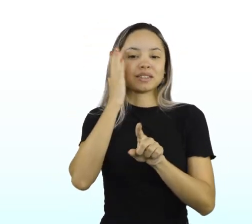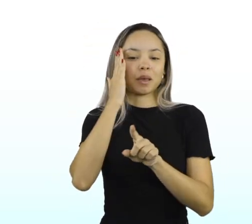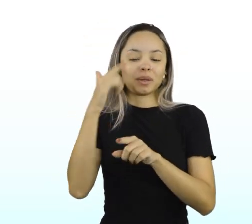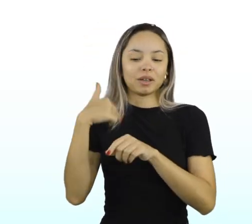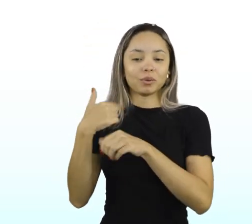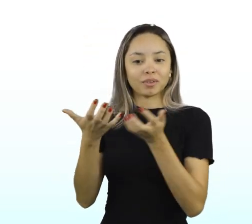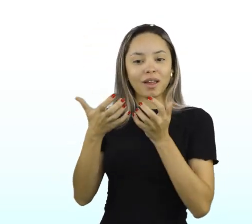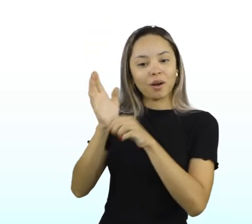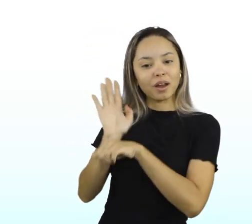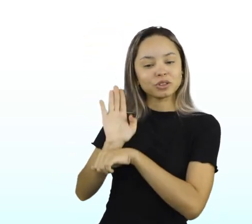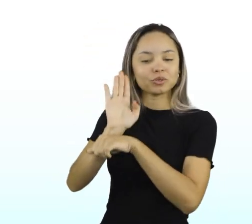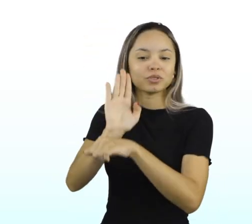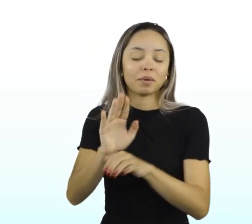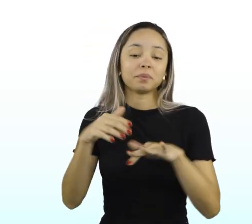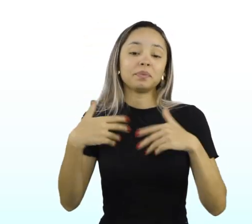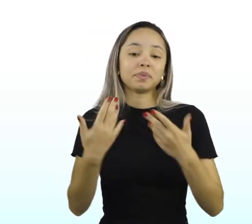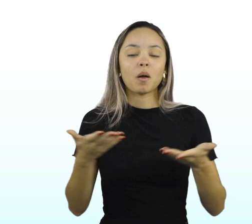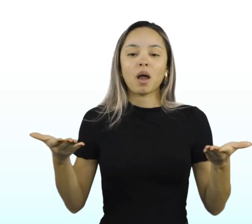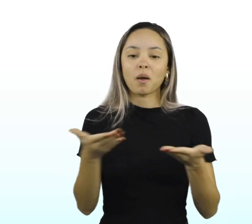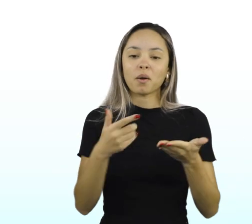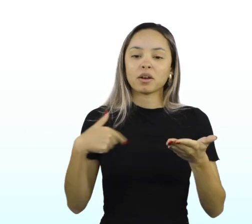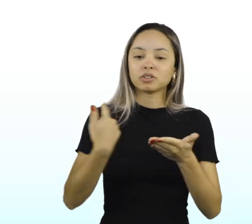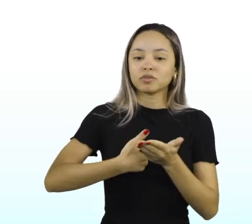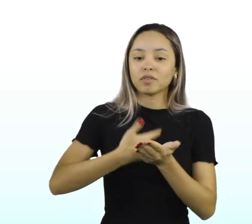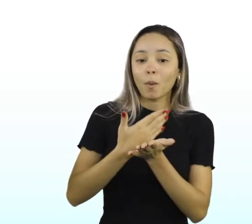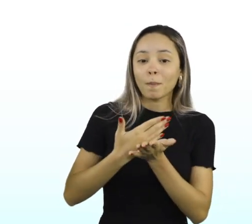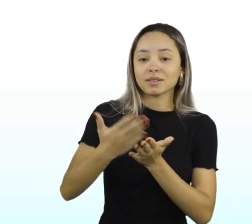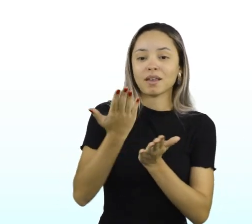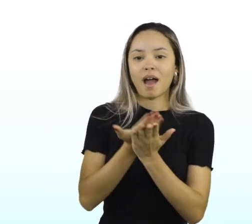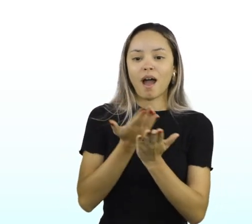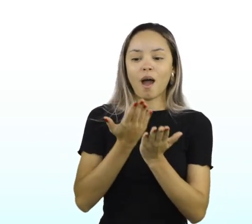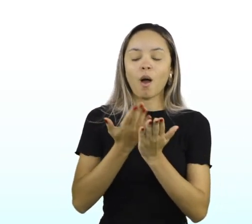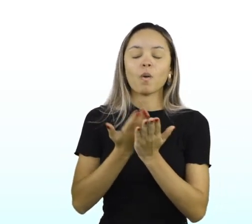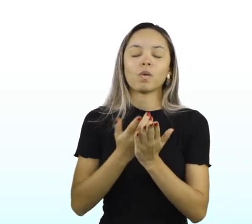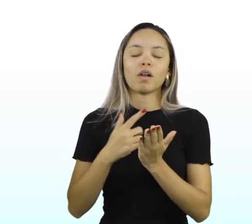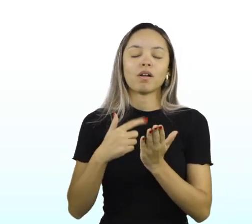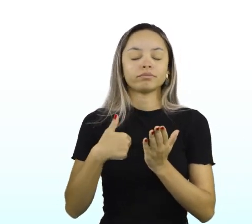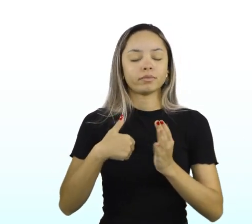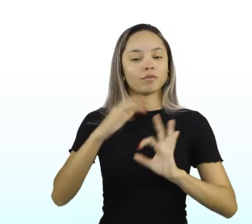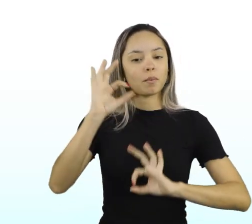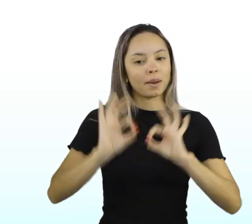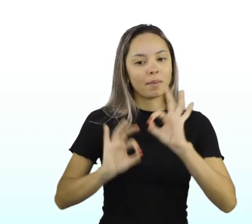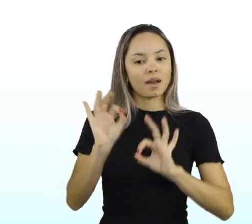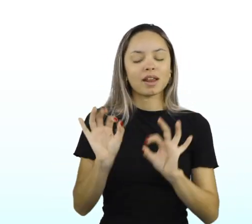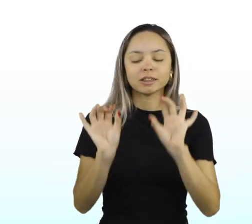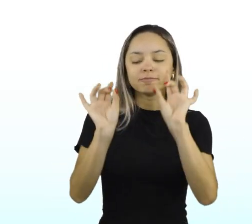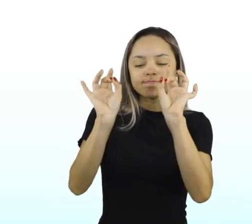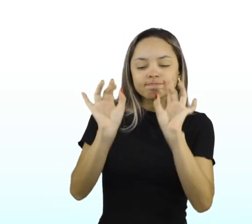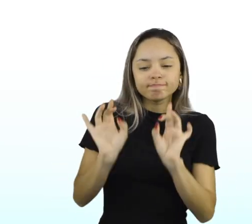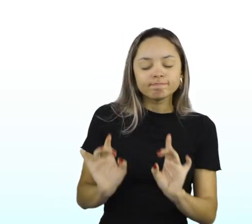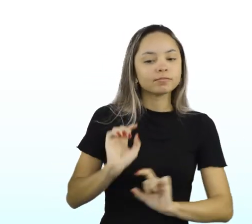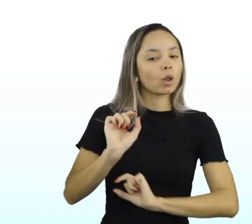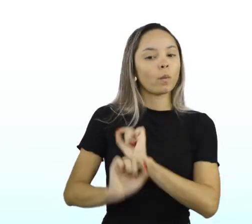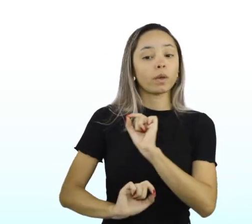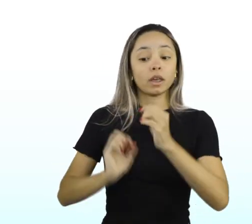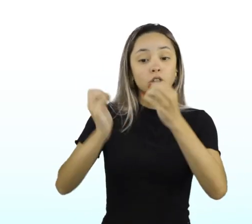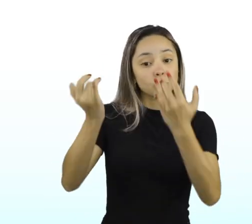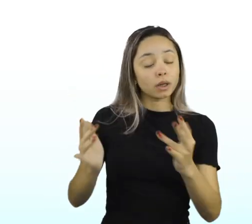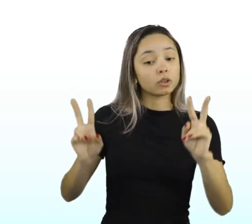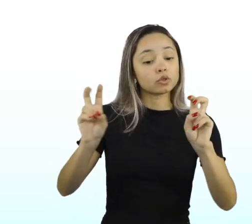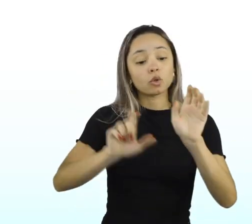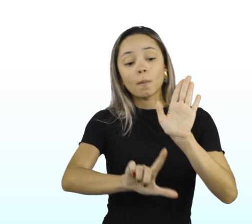ajudar. Bom, para começarmos a nossa bateria de aula, eu quero preparar um especial para você falando das leis de